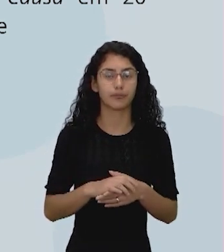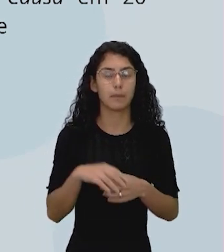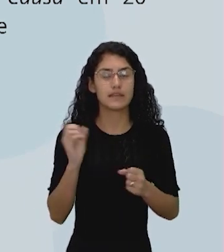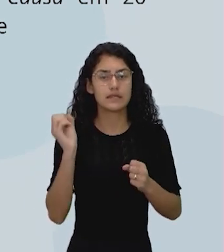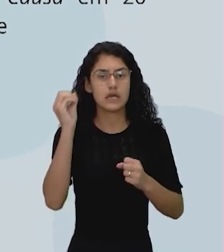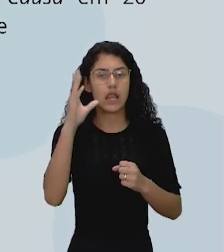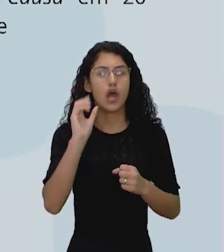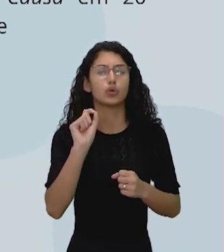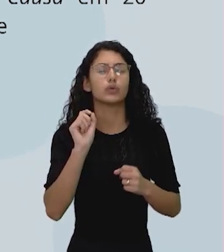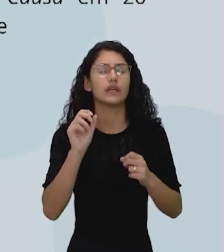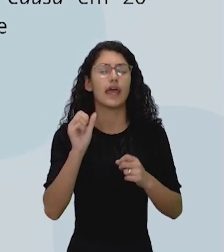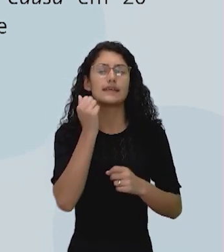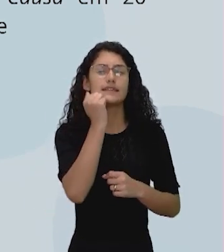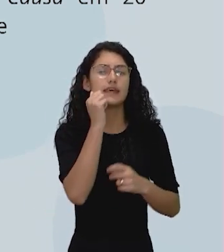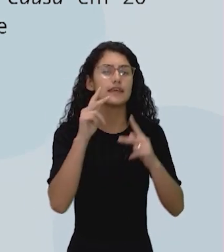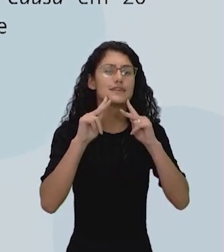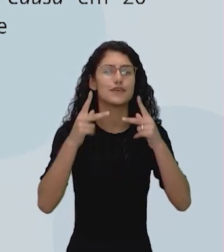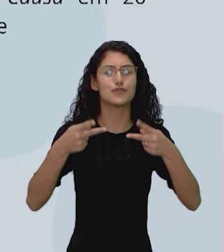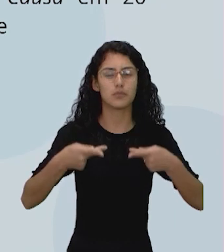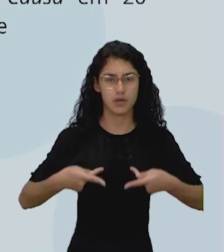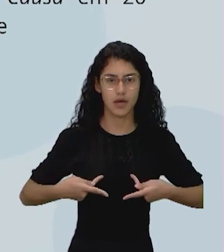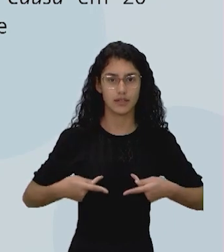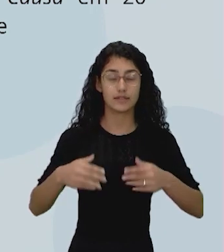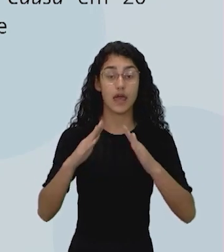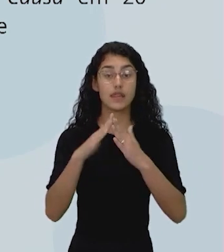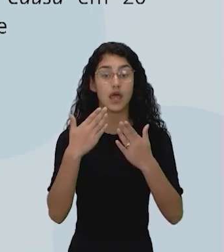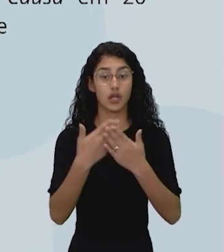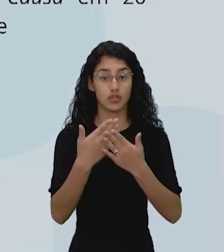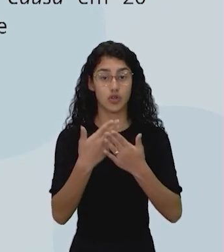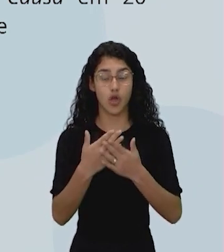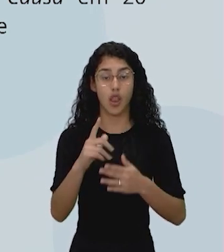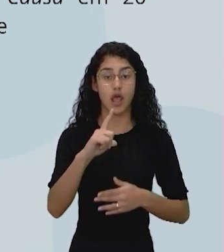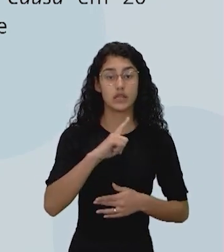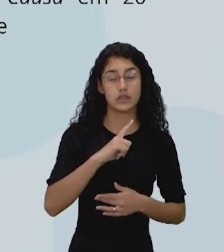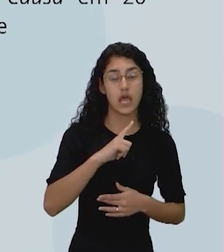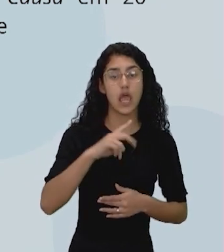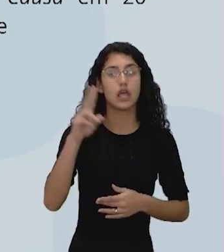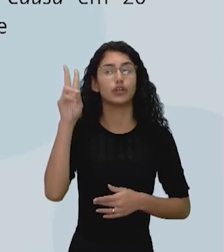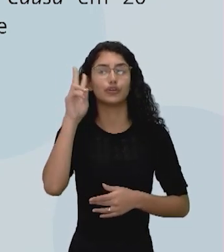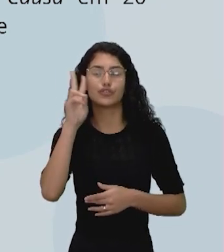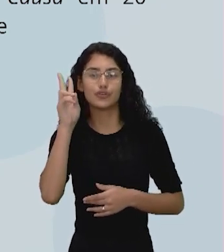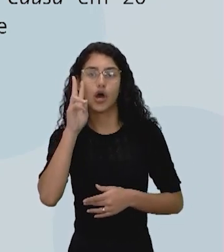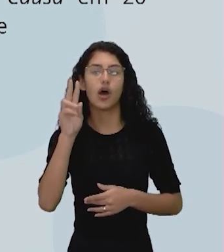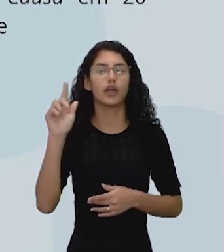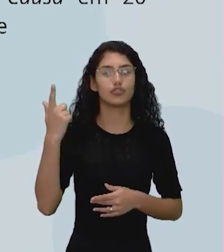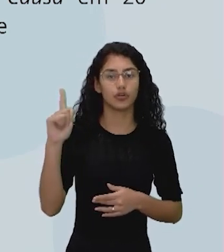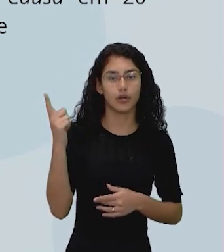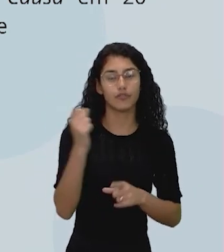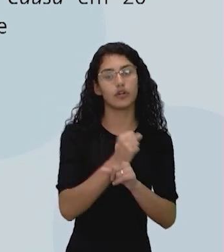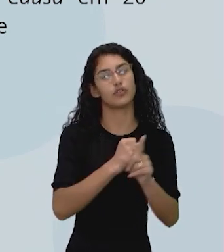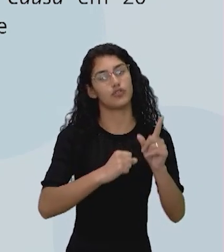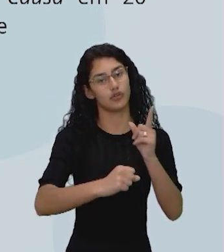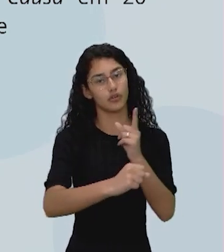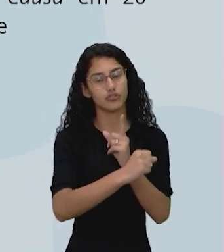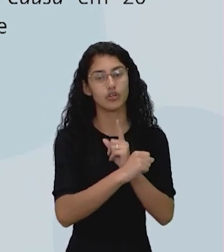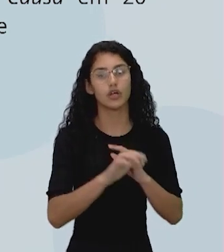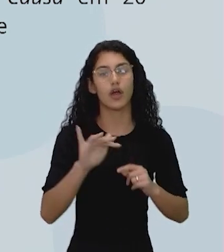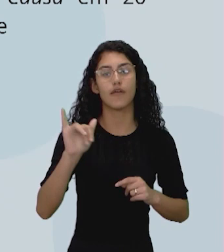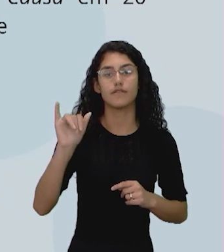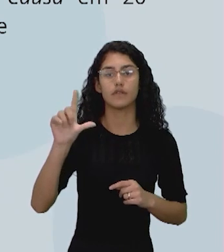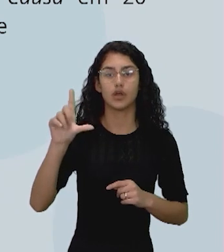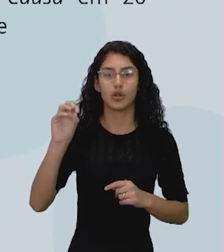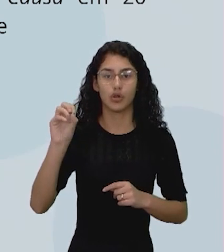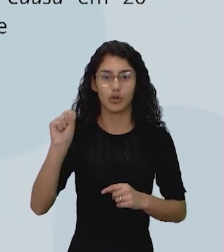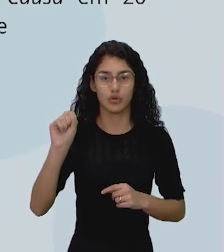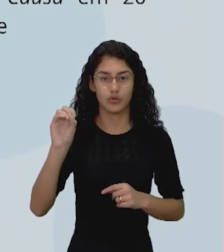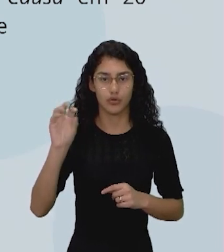as ciências humanas. Na escola a gente tem esses recortes, né, de estudar história, geografia, sociologia e filosofia como